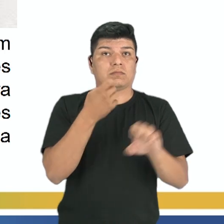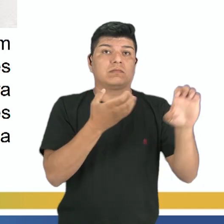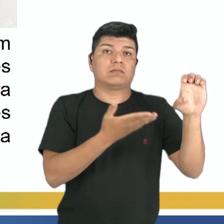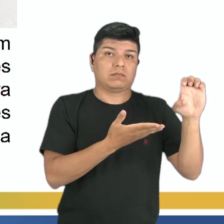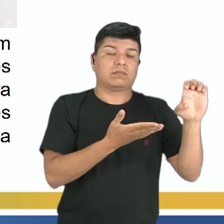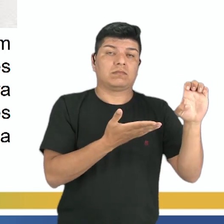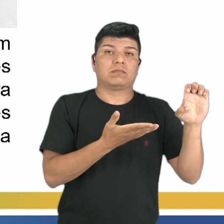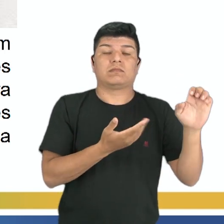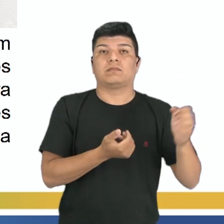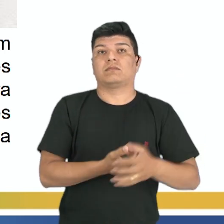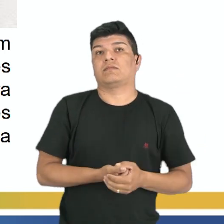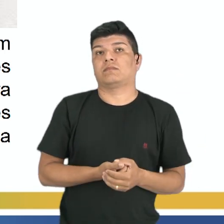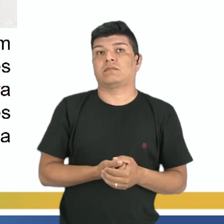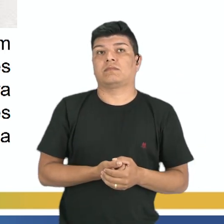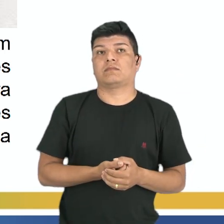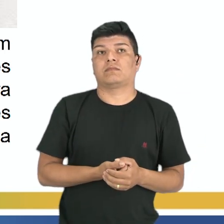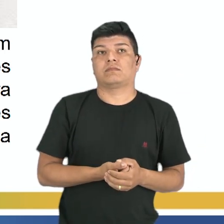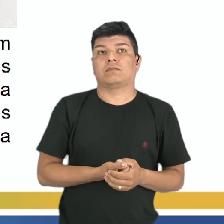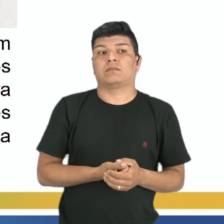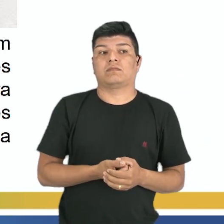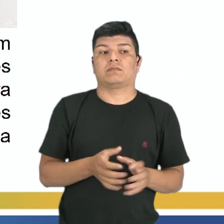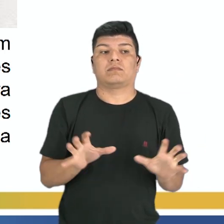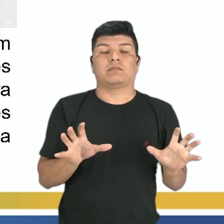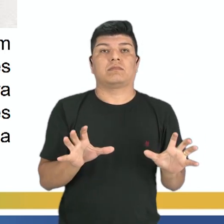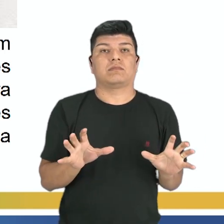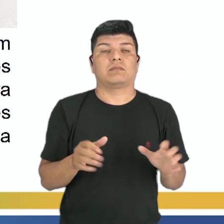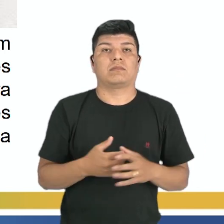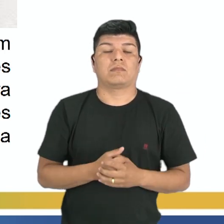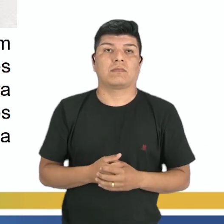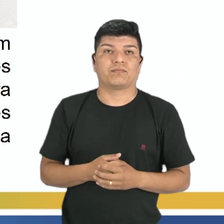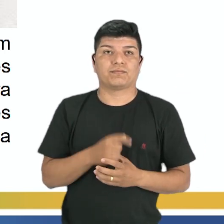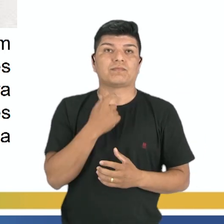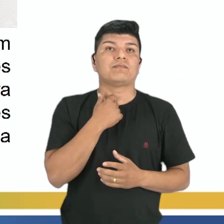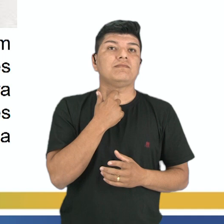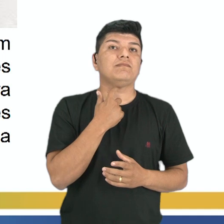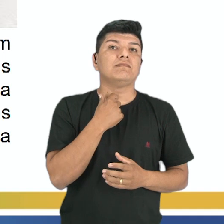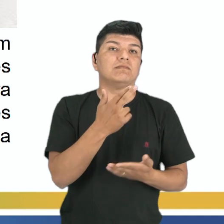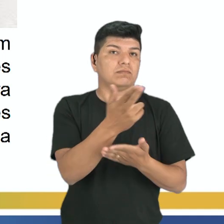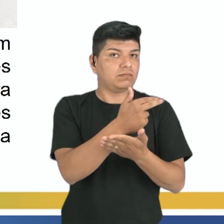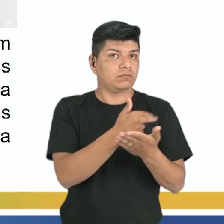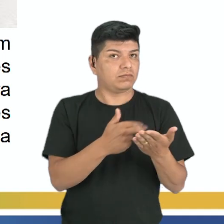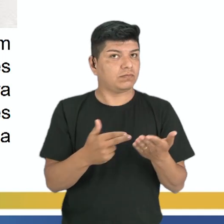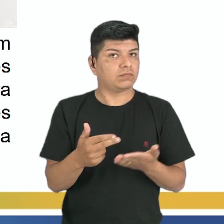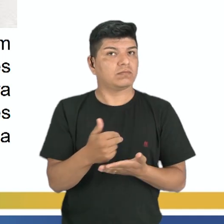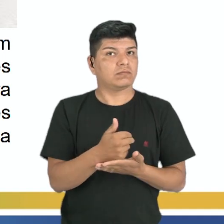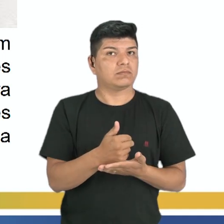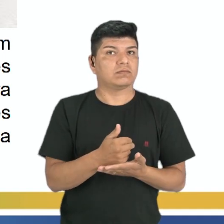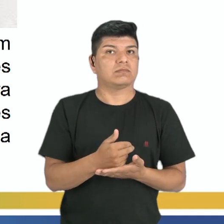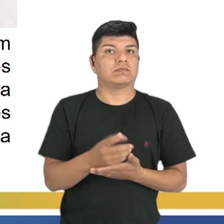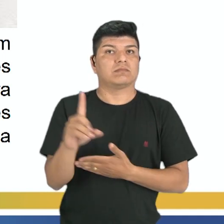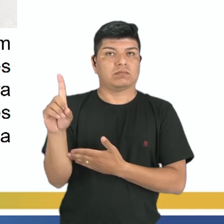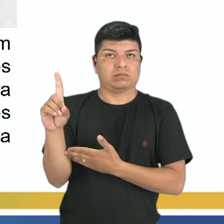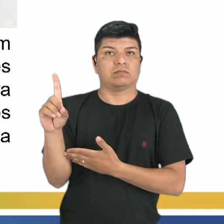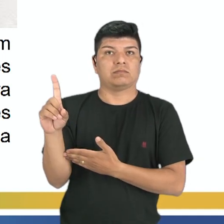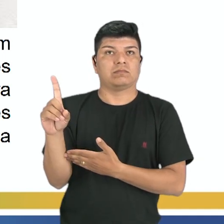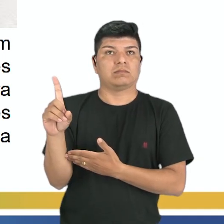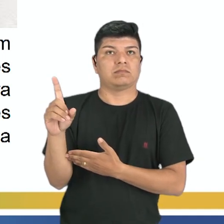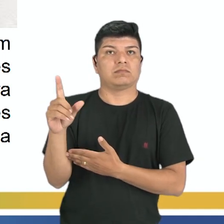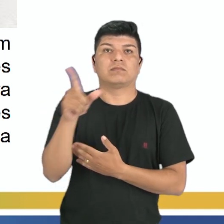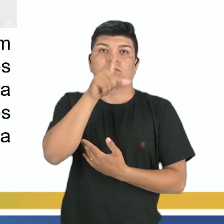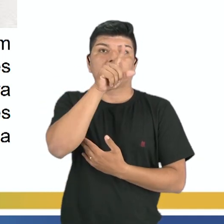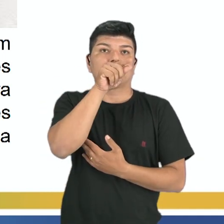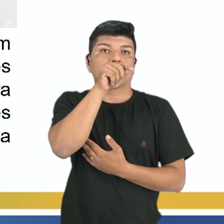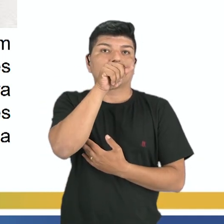lado esquerdo, na realidade, né? Então, Os desenhos, né, do lado direito, vamos ter aqui o